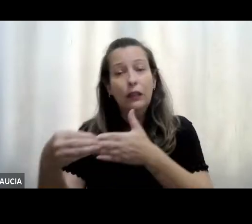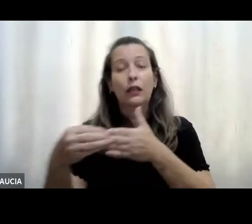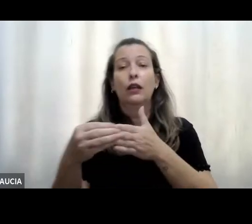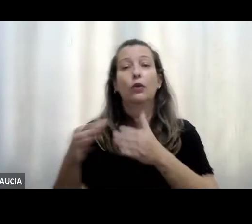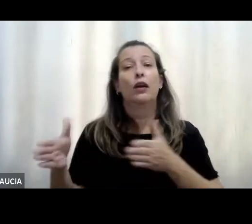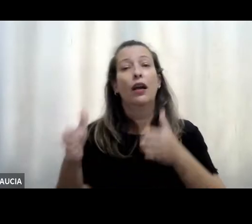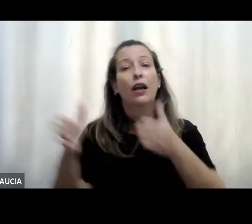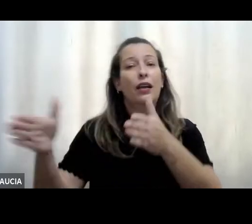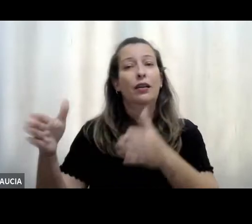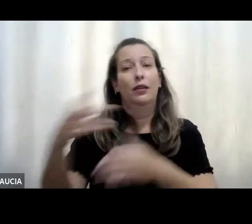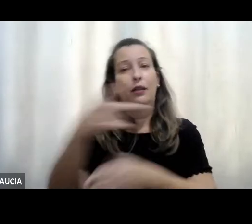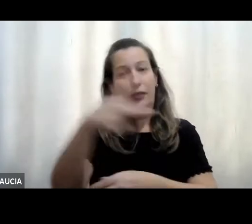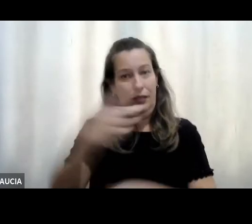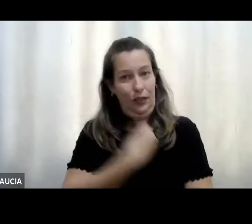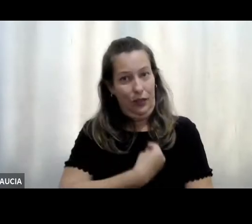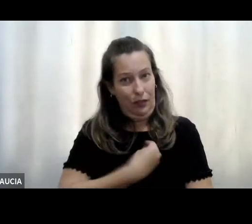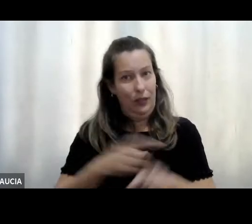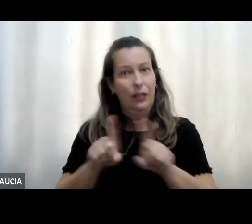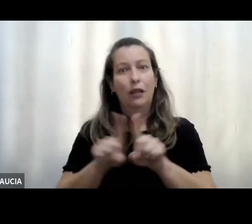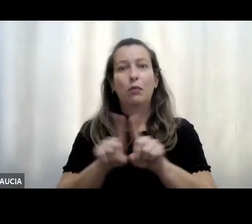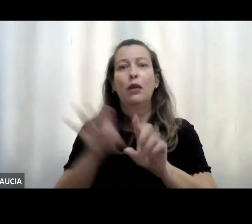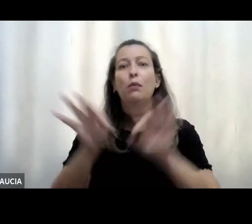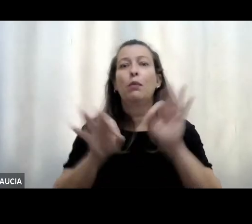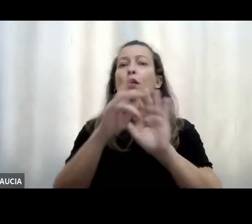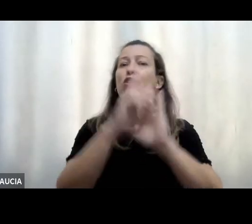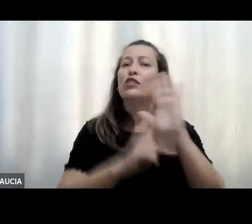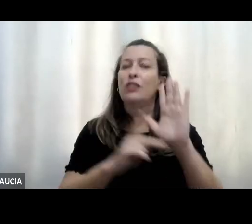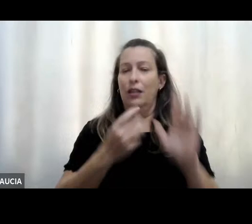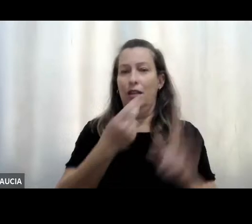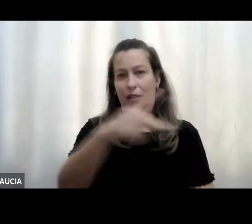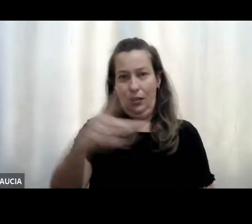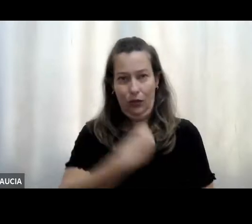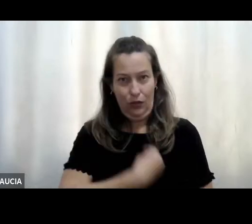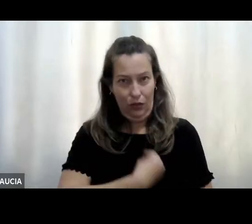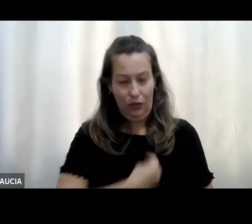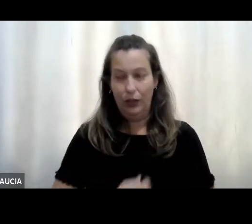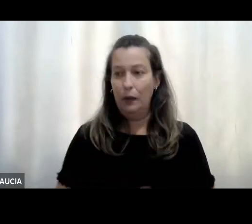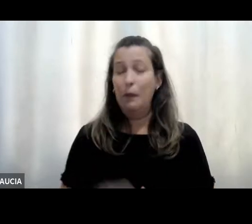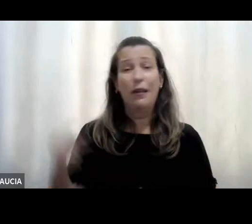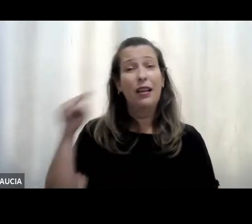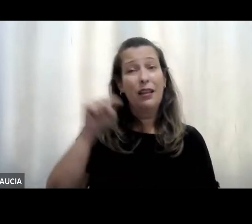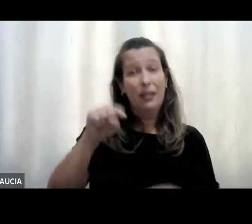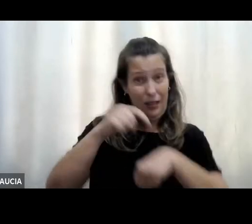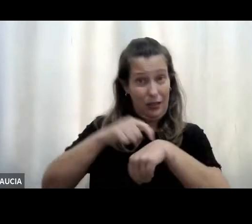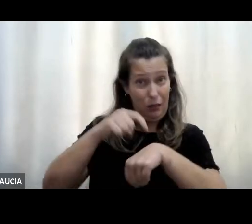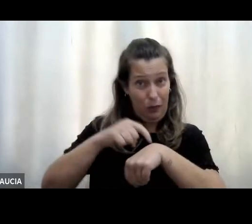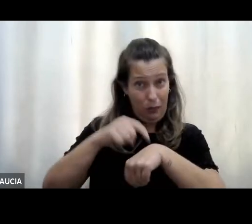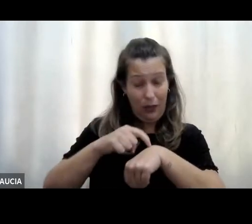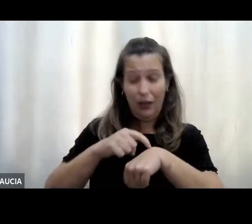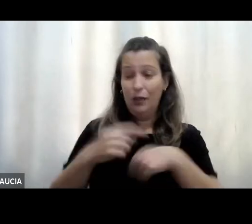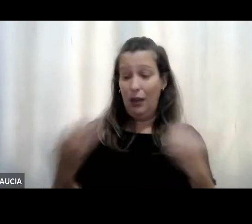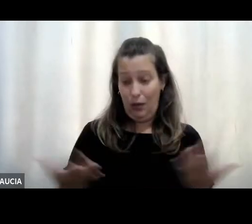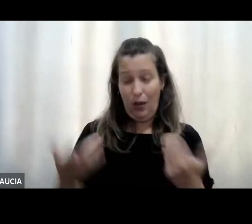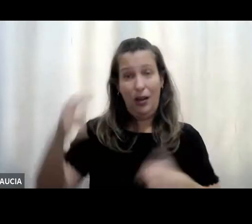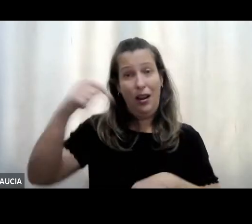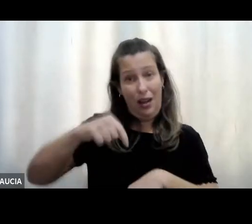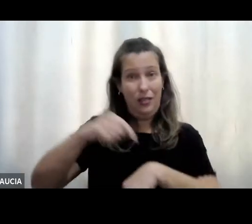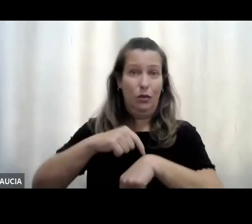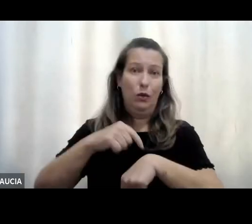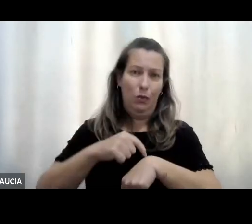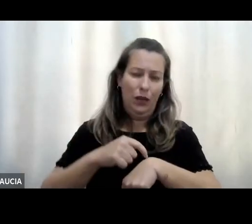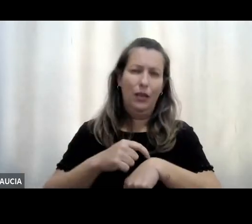vida. E junto, né, nesse momento, né, típico desse momento, esse contexto,